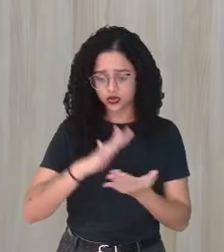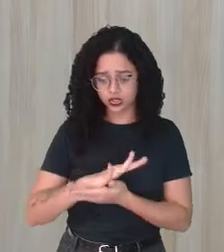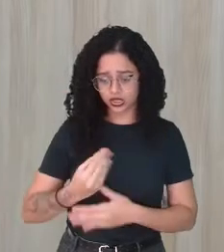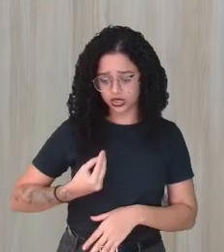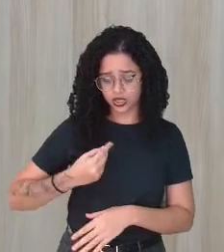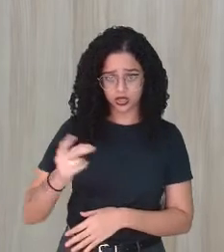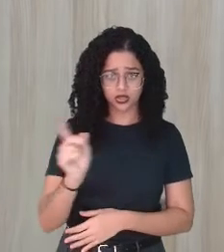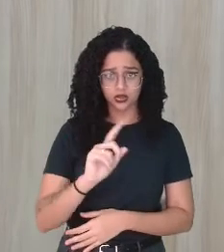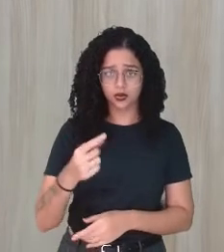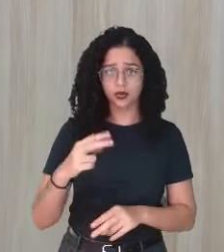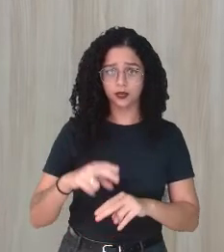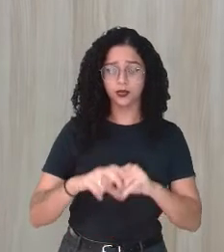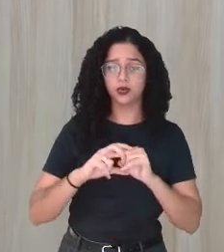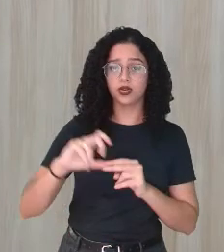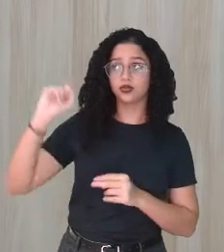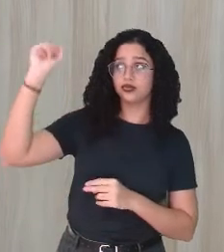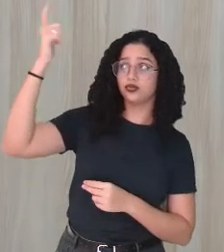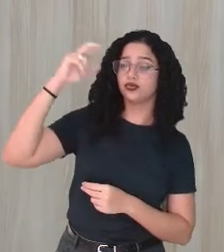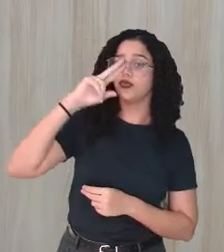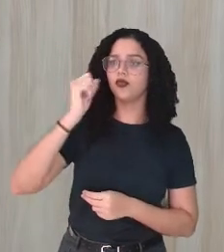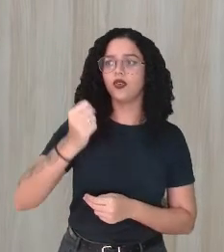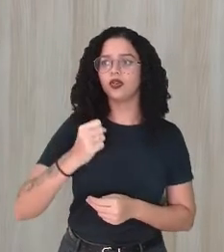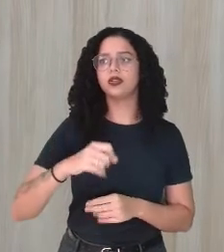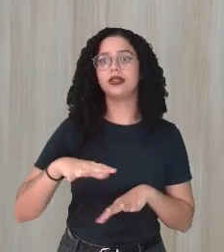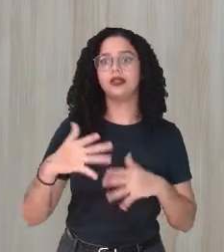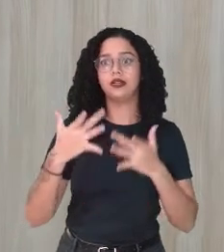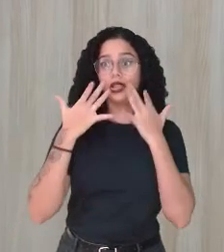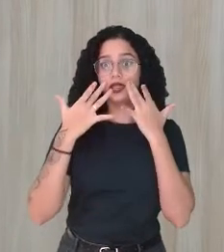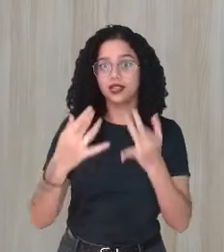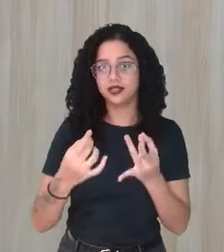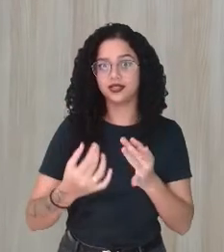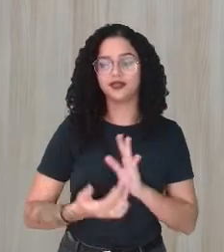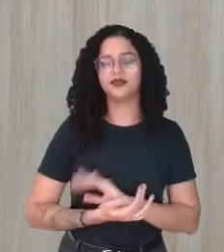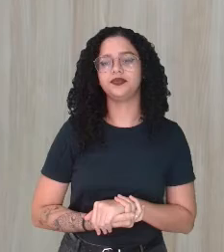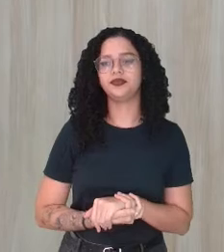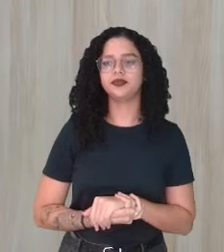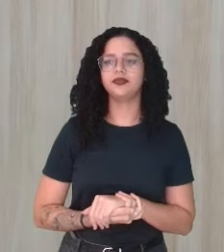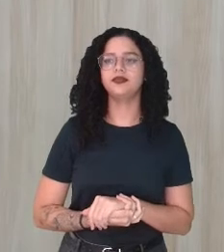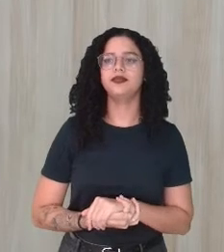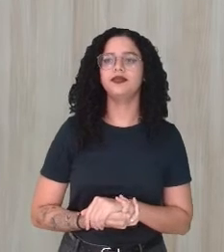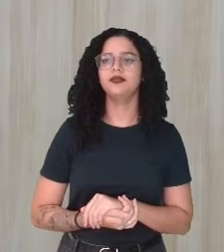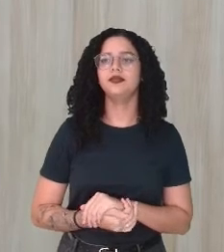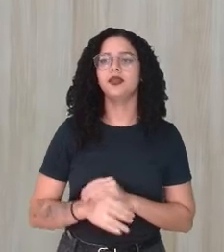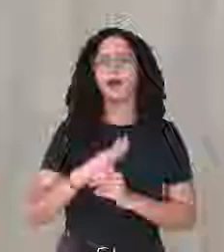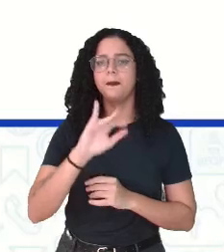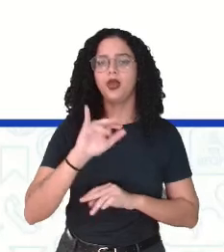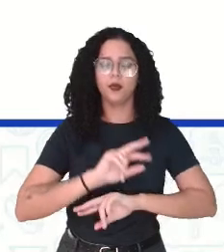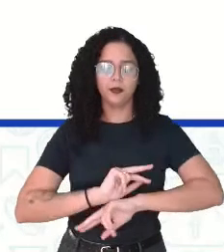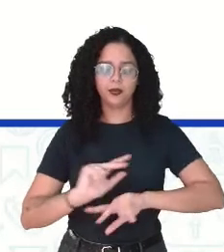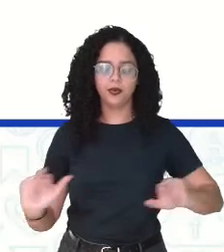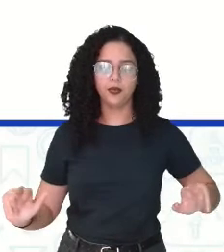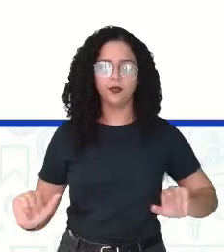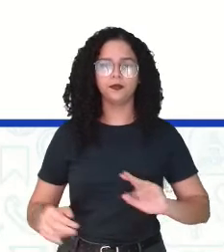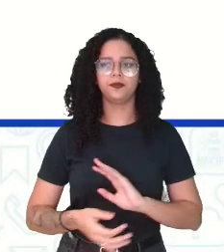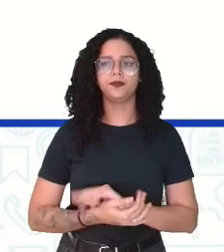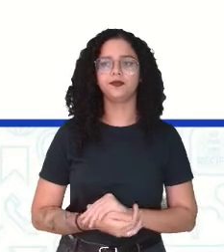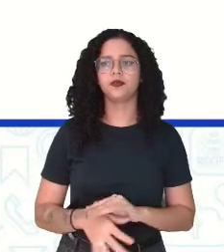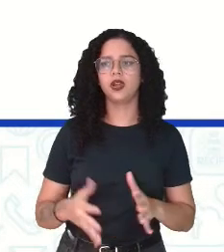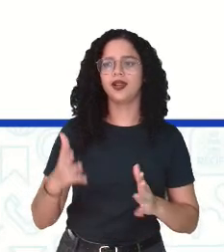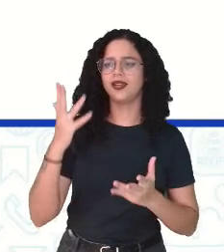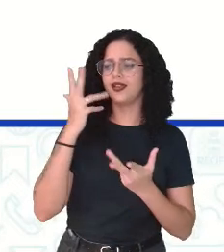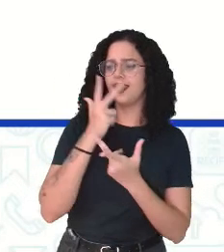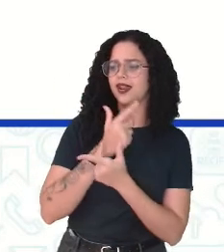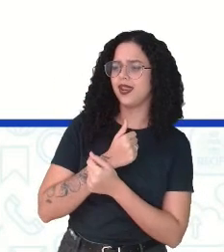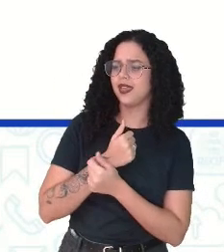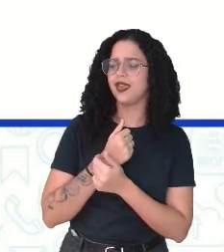da radiação, tá? Então, se liga aí nesse movimento. E aí, ó, a biodiversidade, né? Ah, que